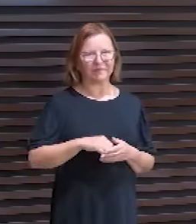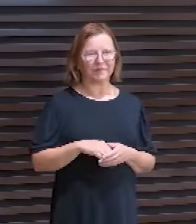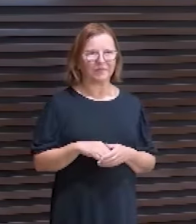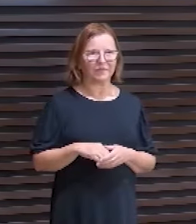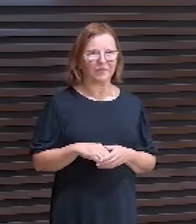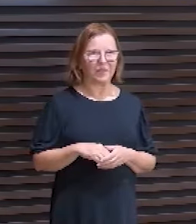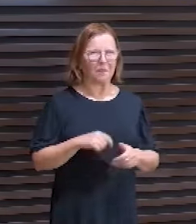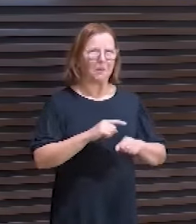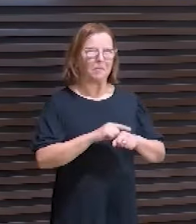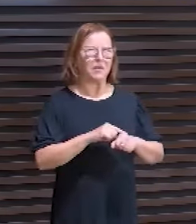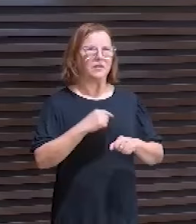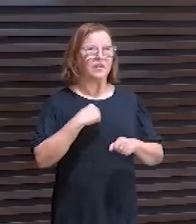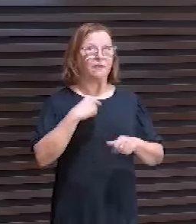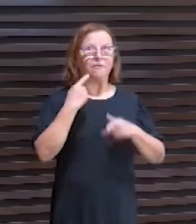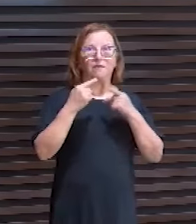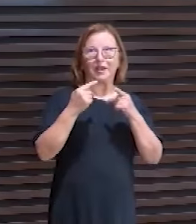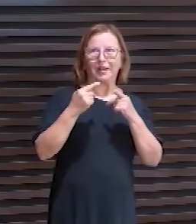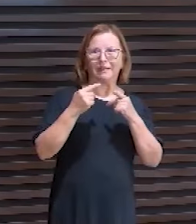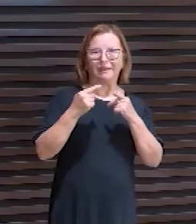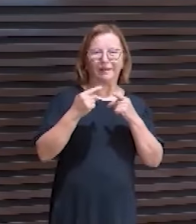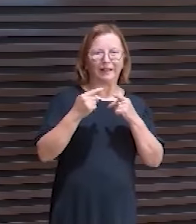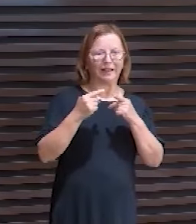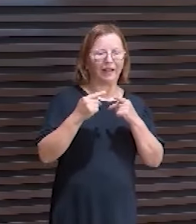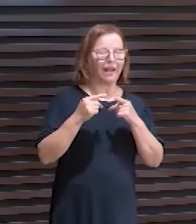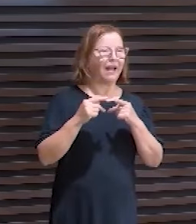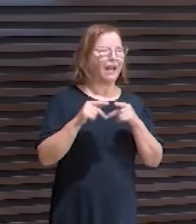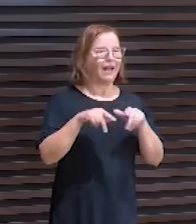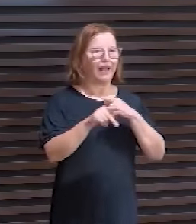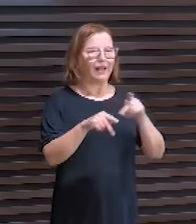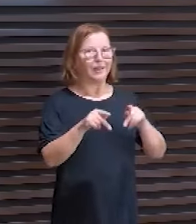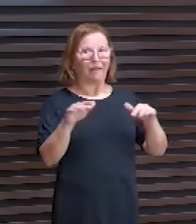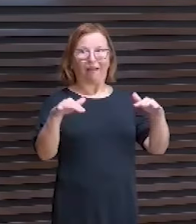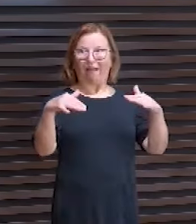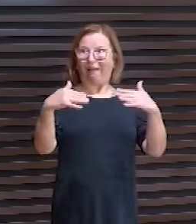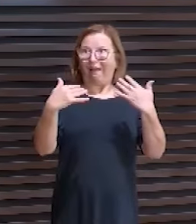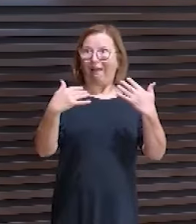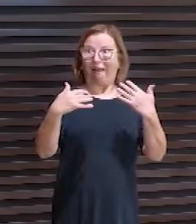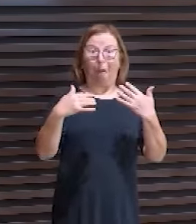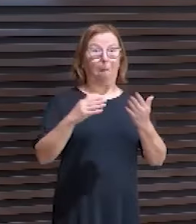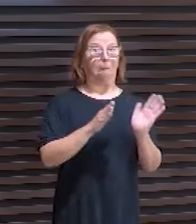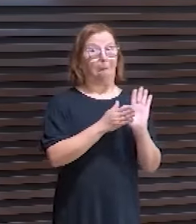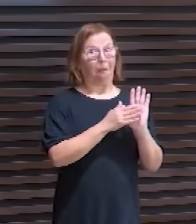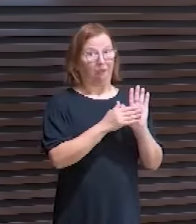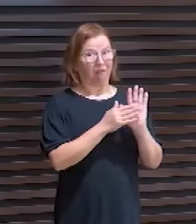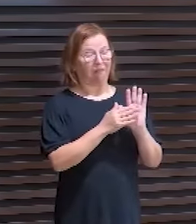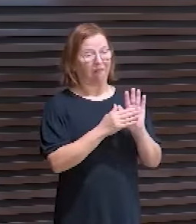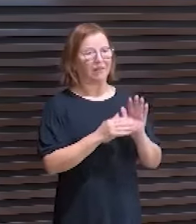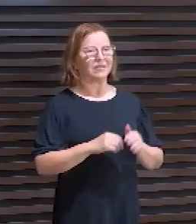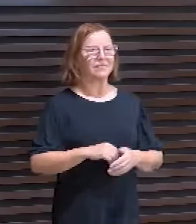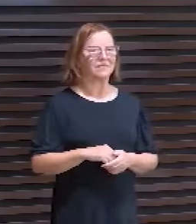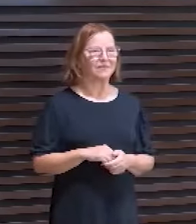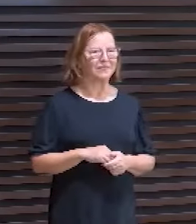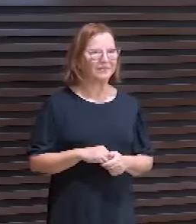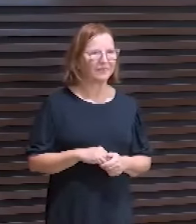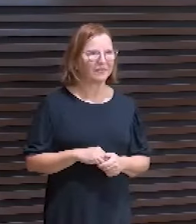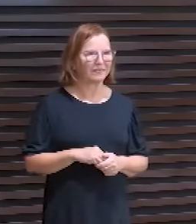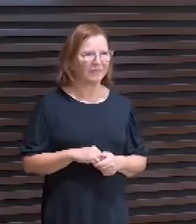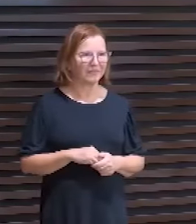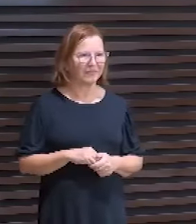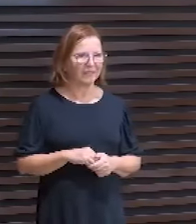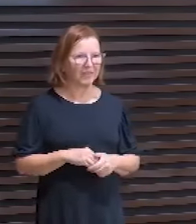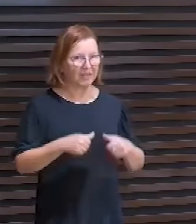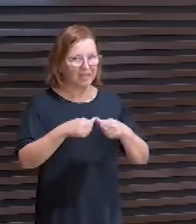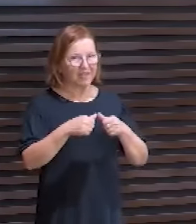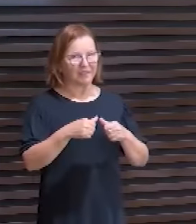eu falo todo mundo fala oh como eu não pensei nisso Essa é a